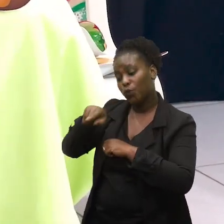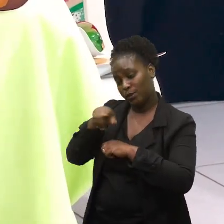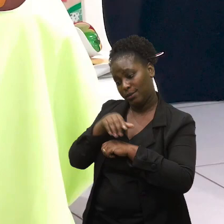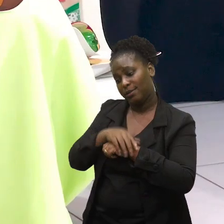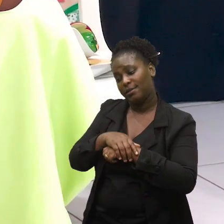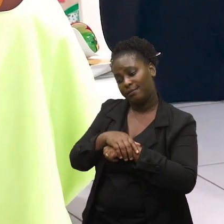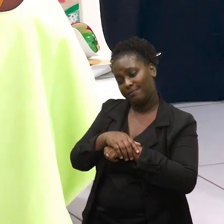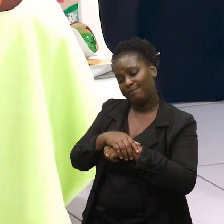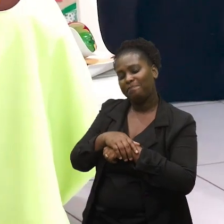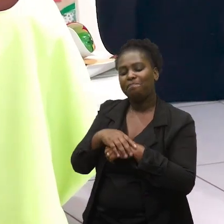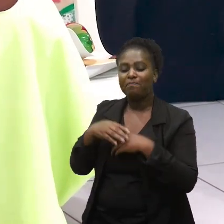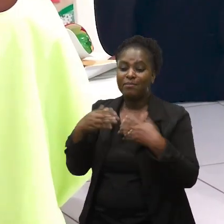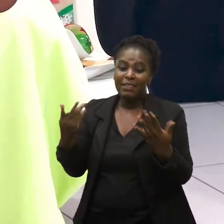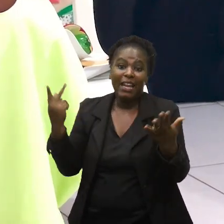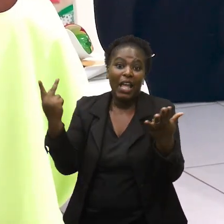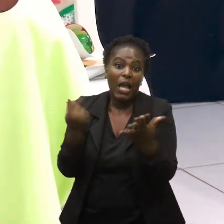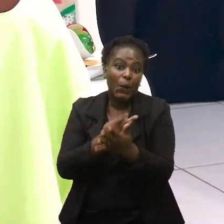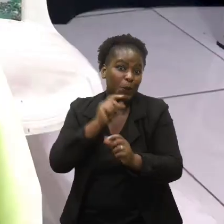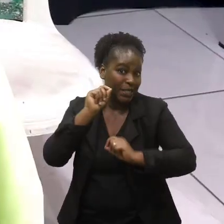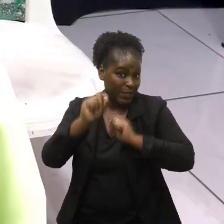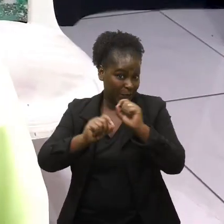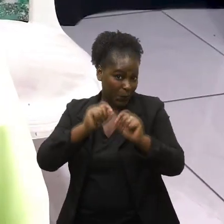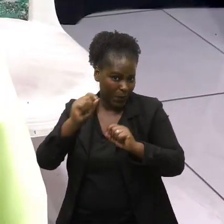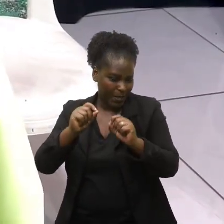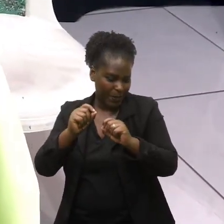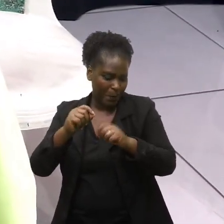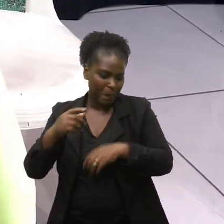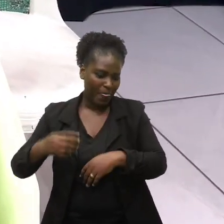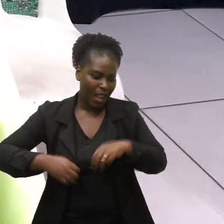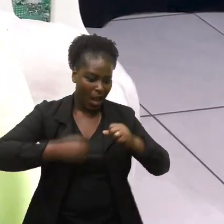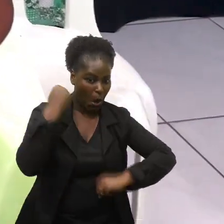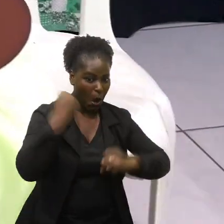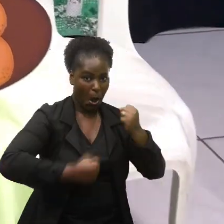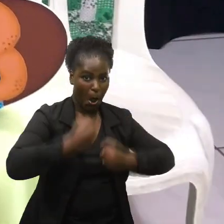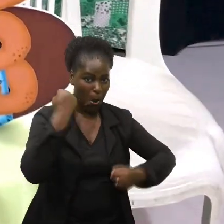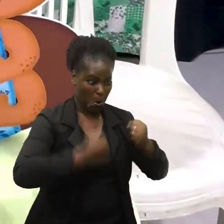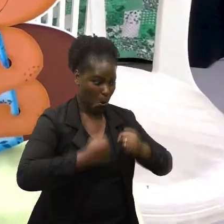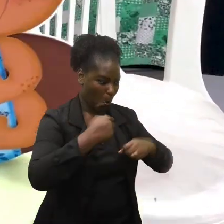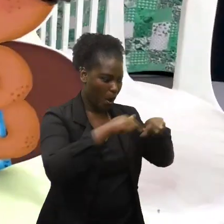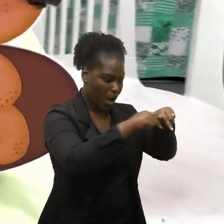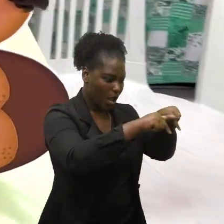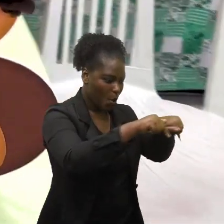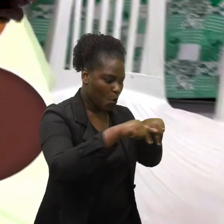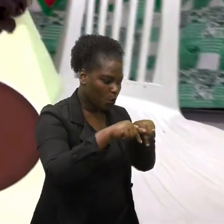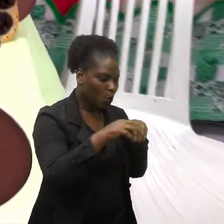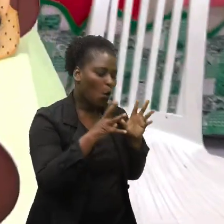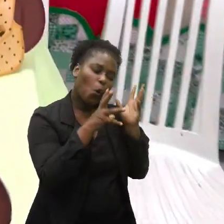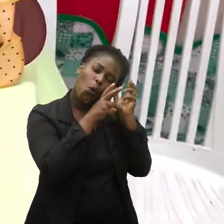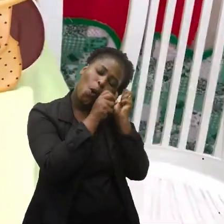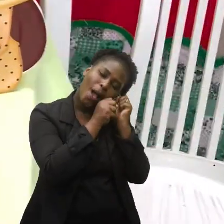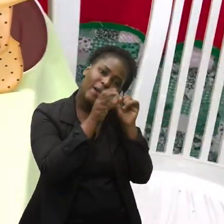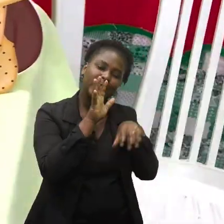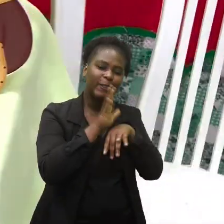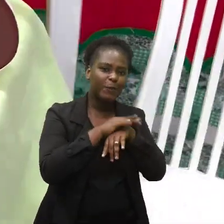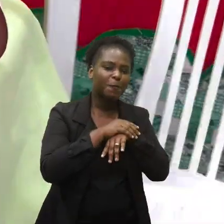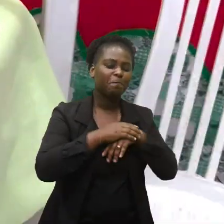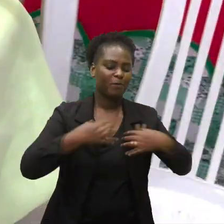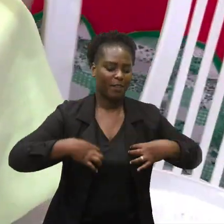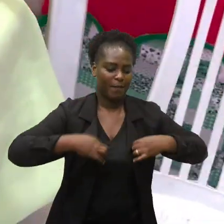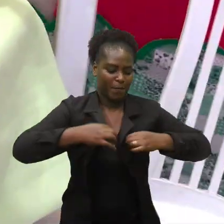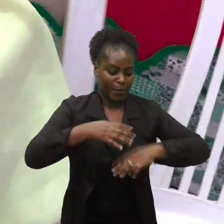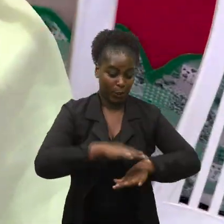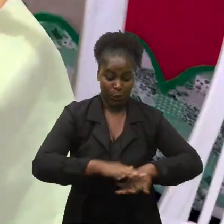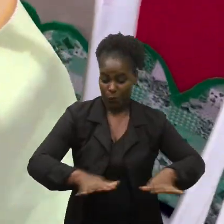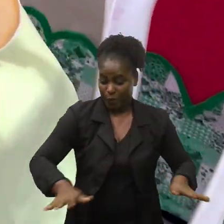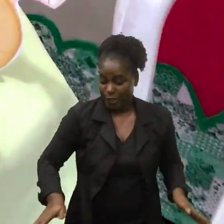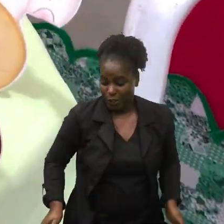seu quarto, vestiu o seu vestido, colocou o laço. Aí